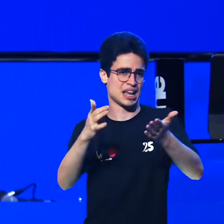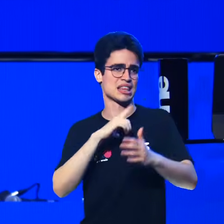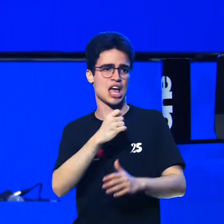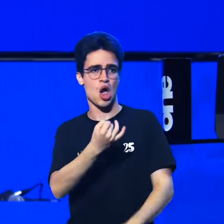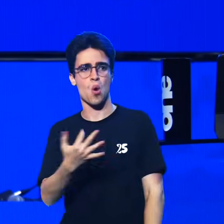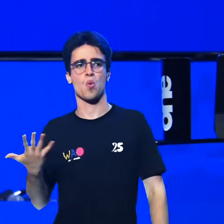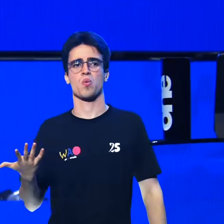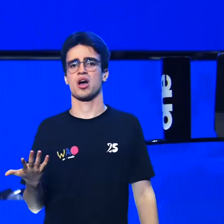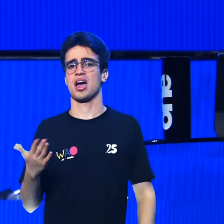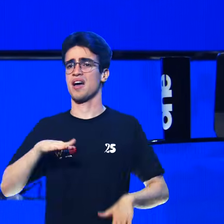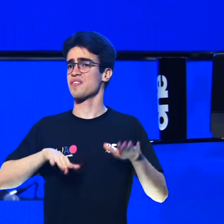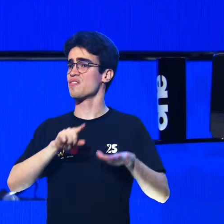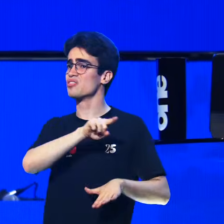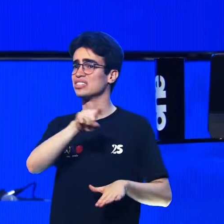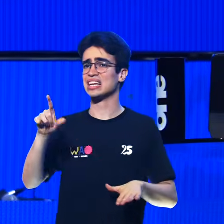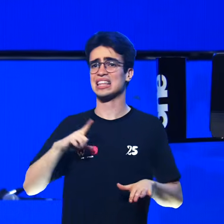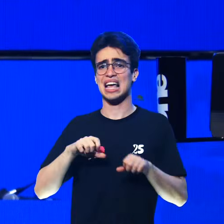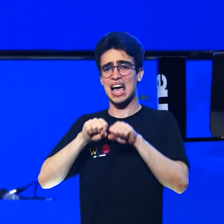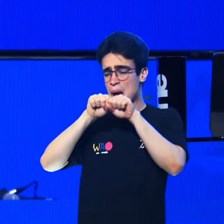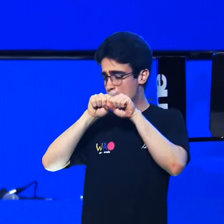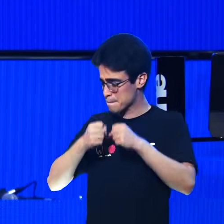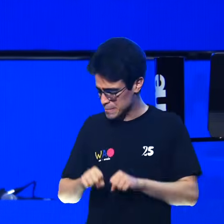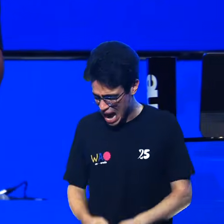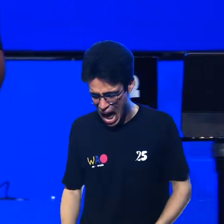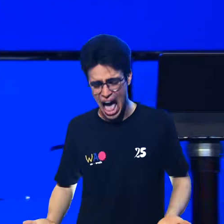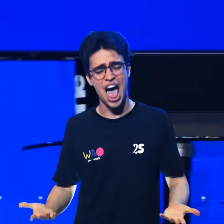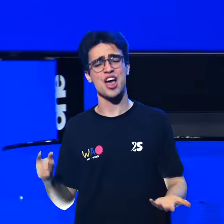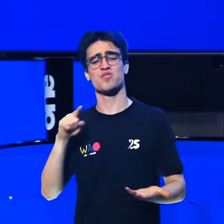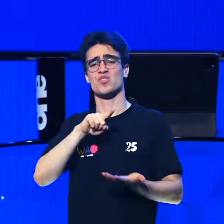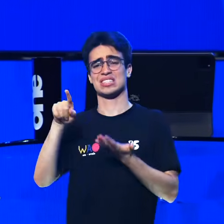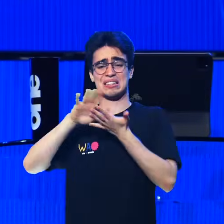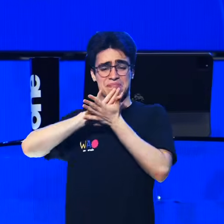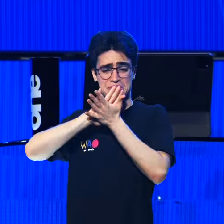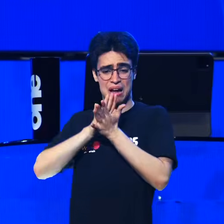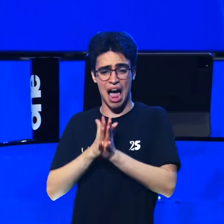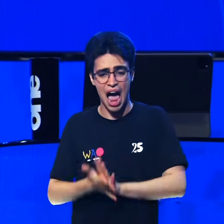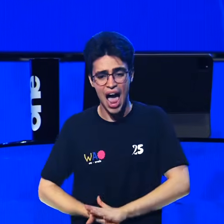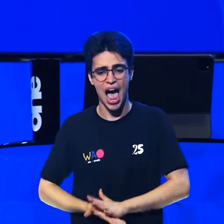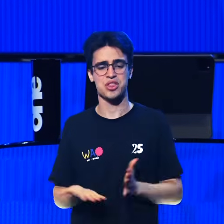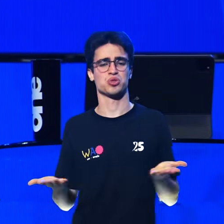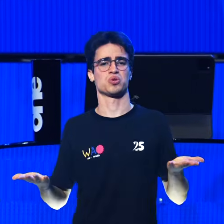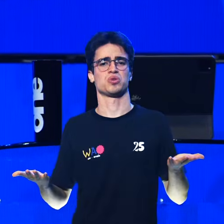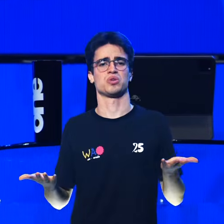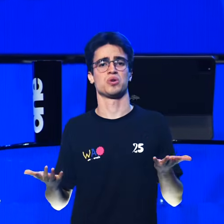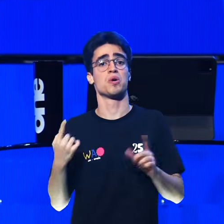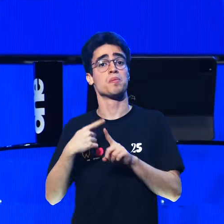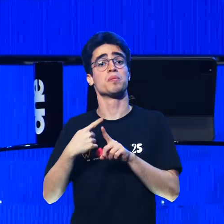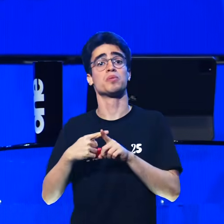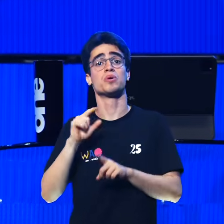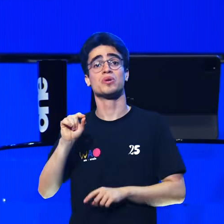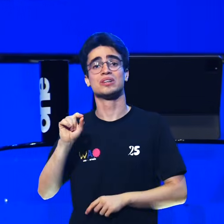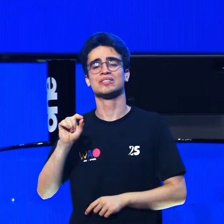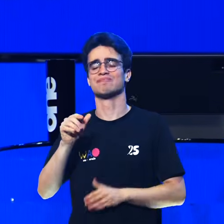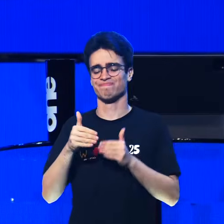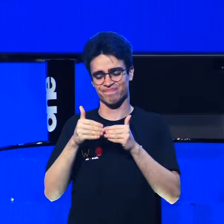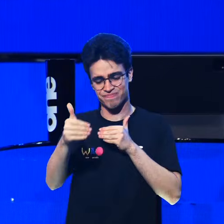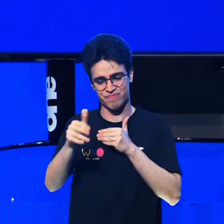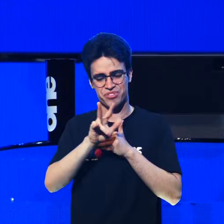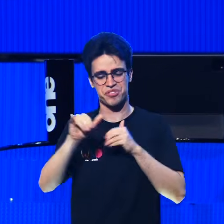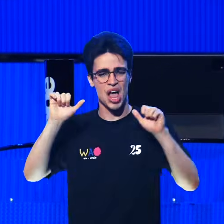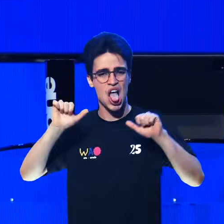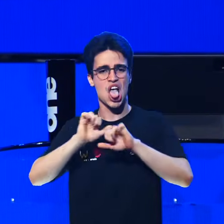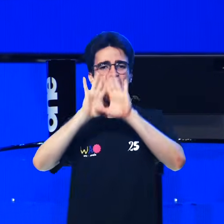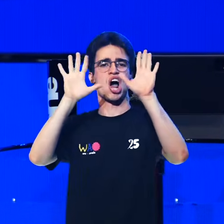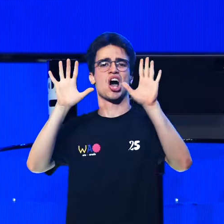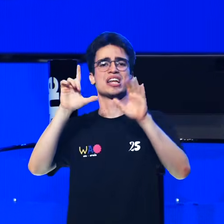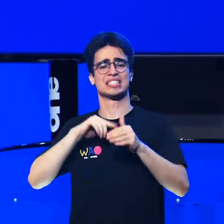está quebrado, quando você está esmagado, porque tem uma glória para sair, tem um azeite